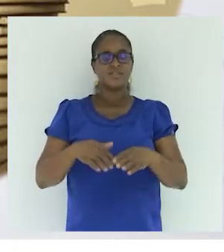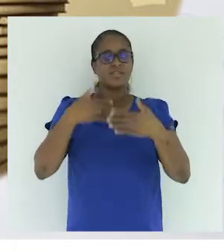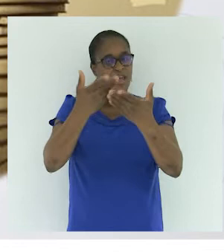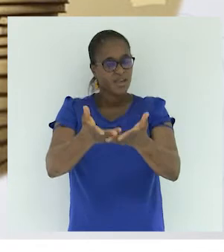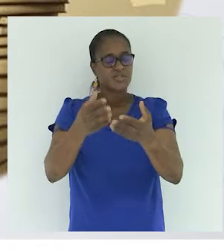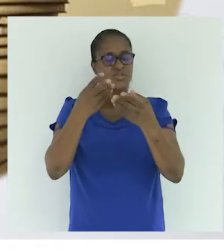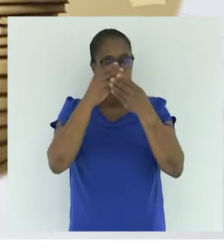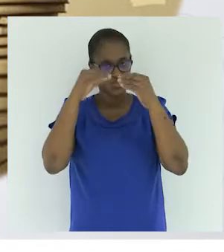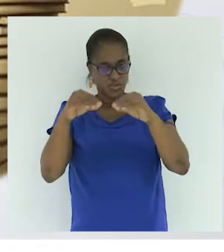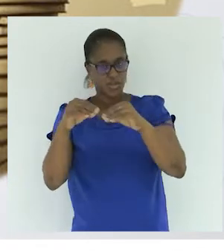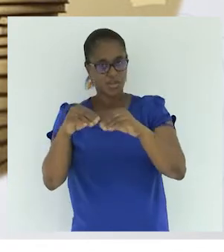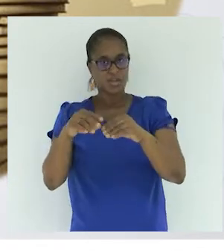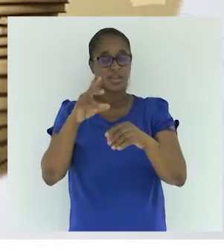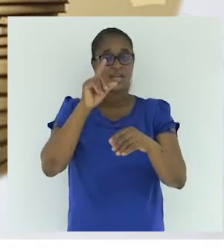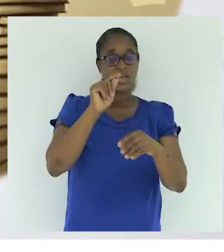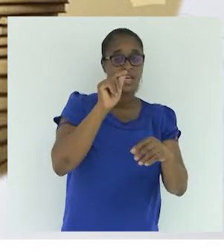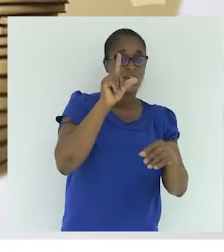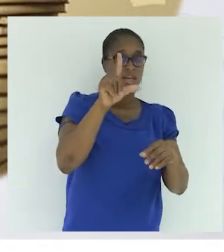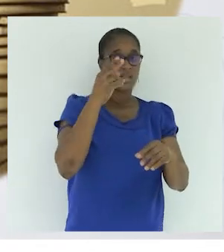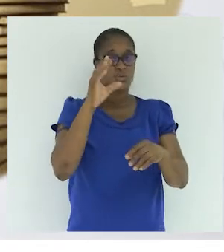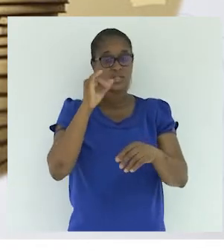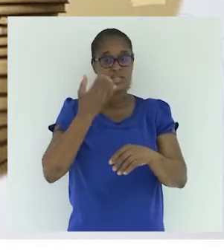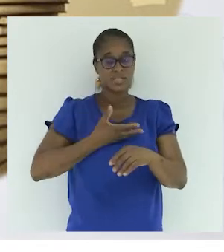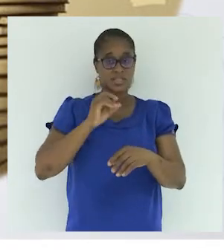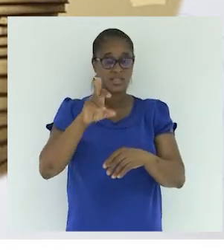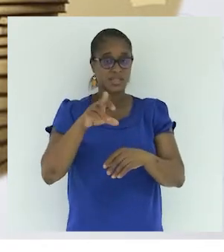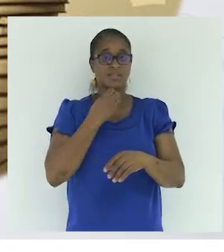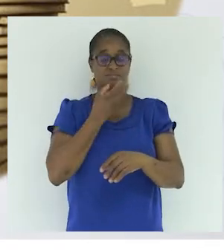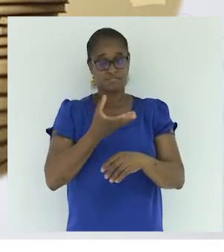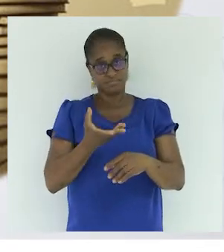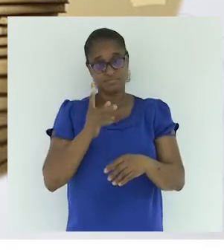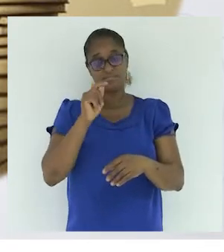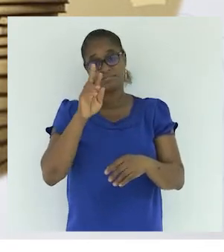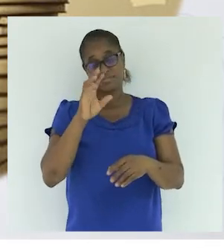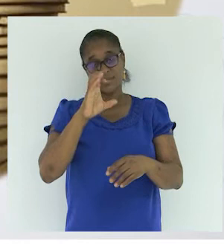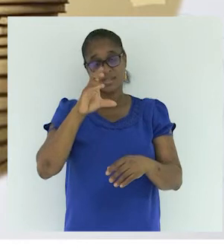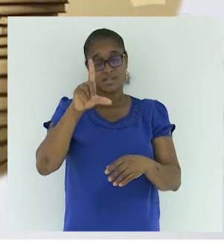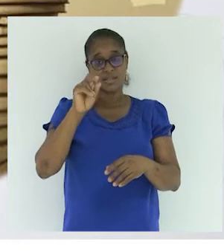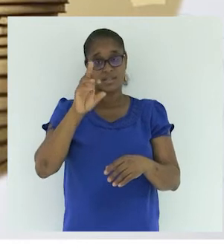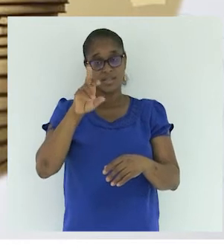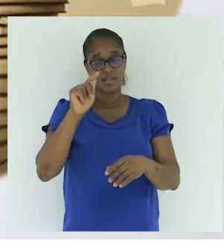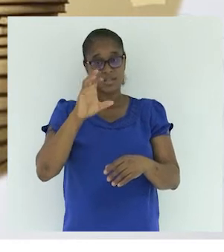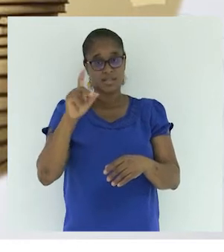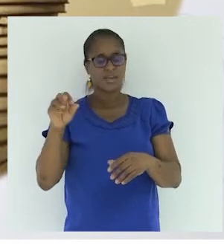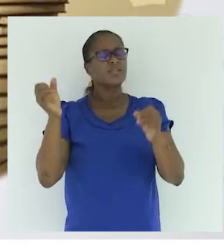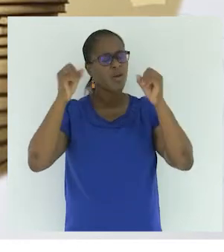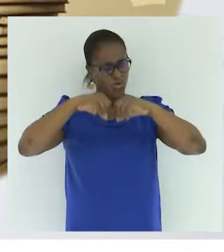instruir, elucidar, esclarecer e, claro, de acordo com o dicionário, ou também podem pesquisar na